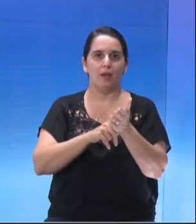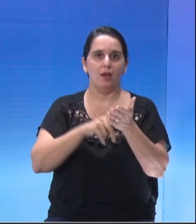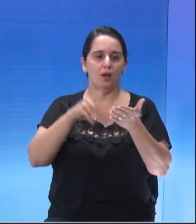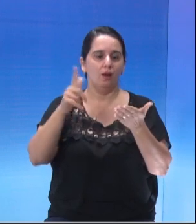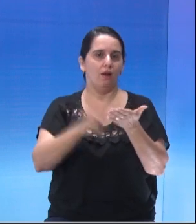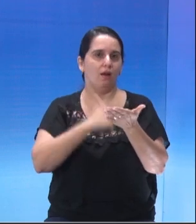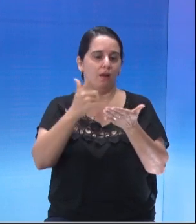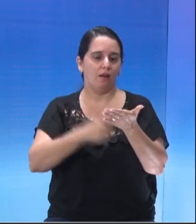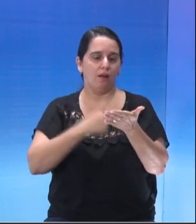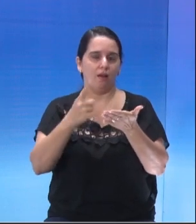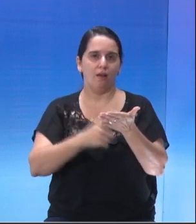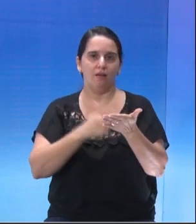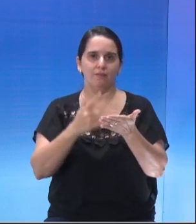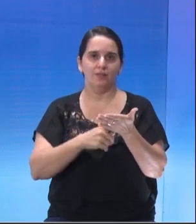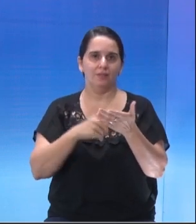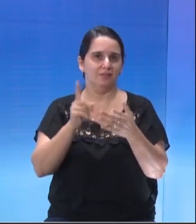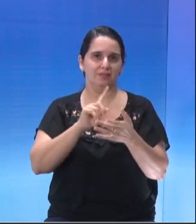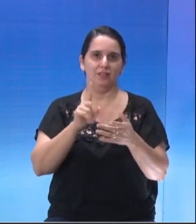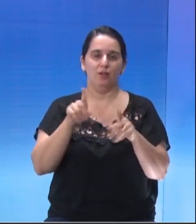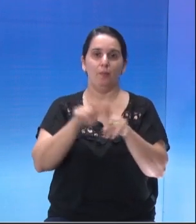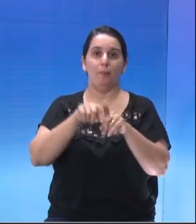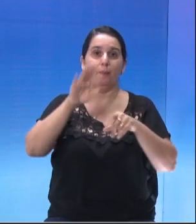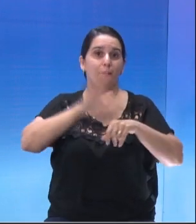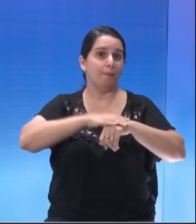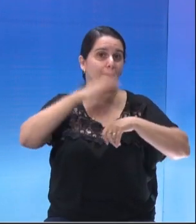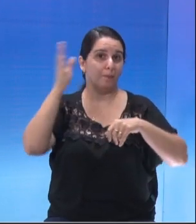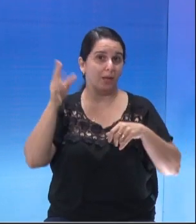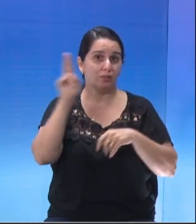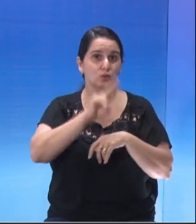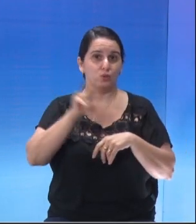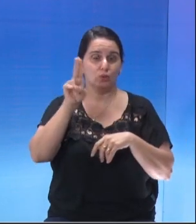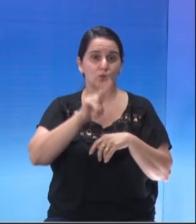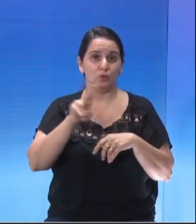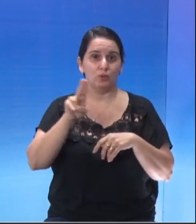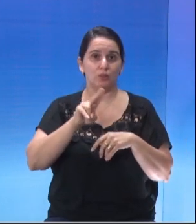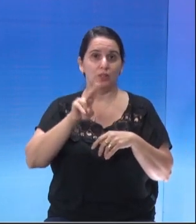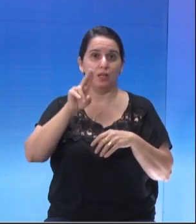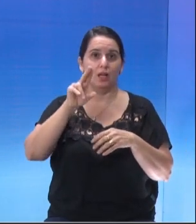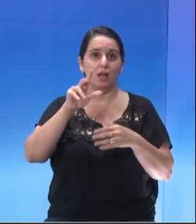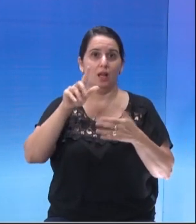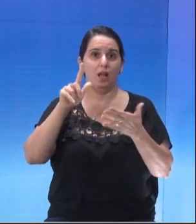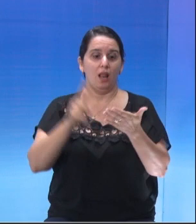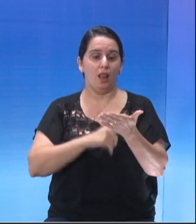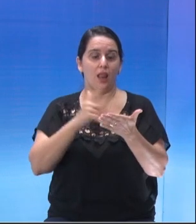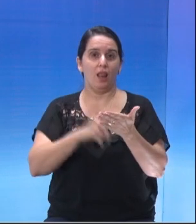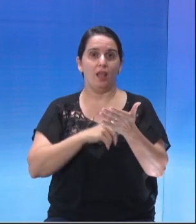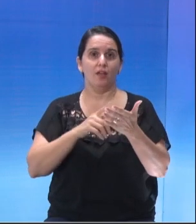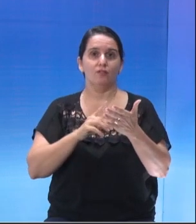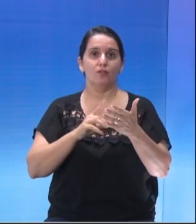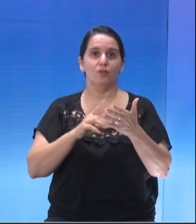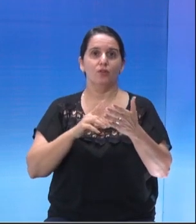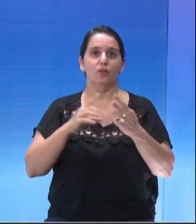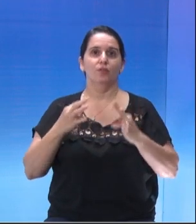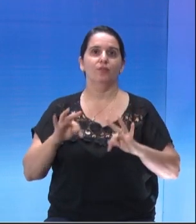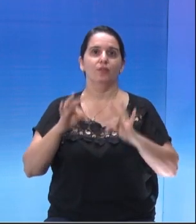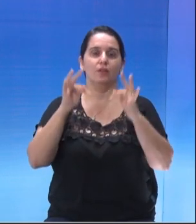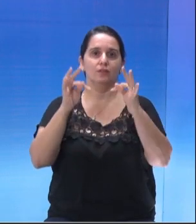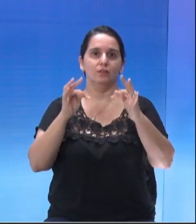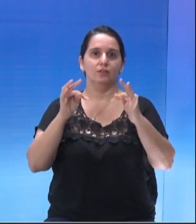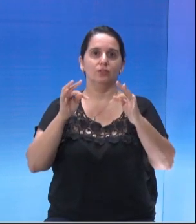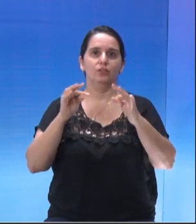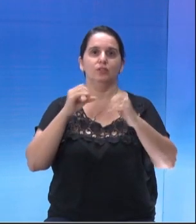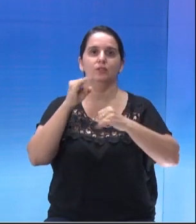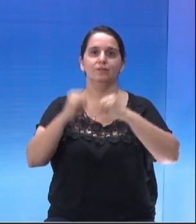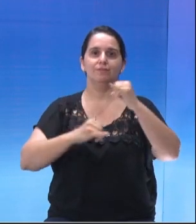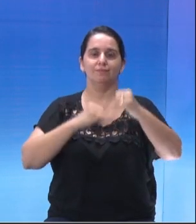muito mais lendo nas telinhas, os livros, e-books, né, tantos e-books aí, que a gente, até os podcasts também,